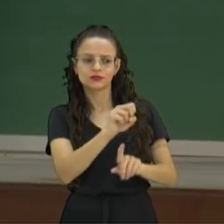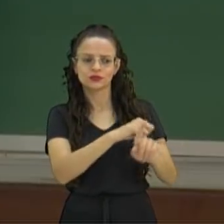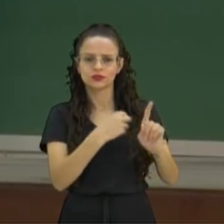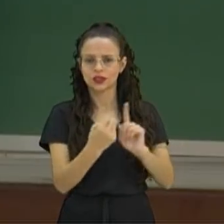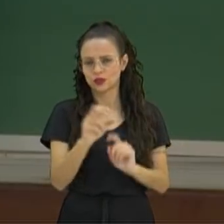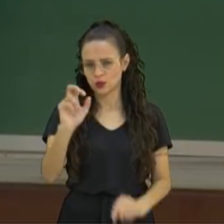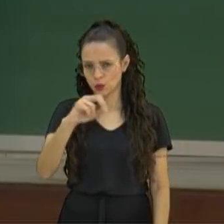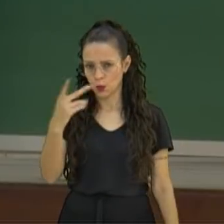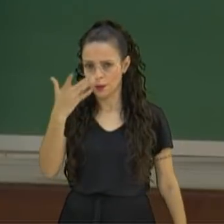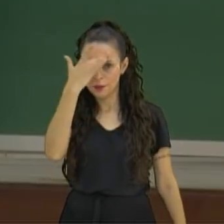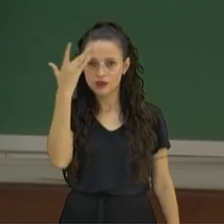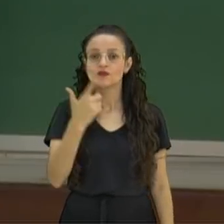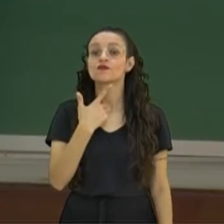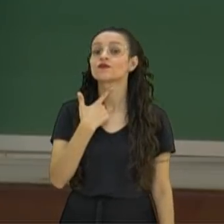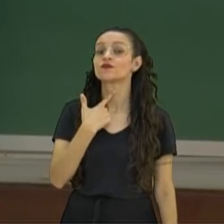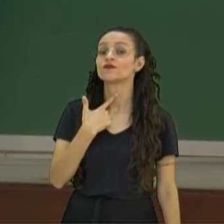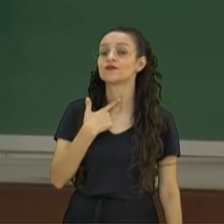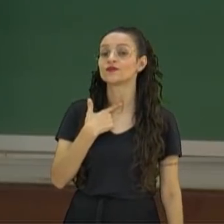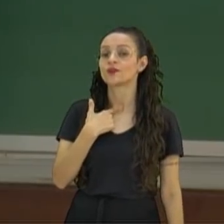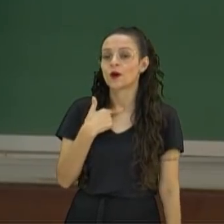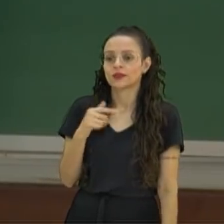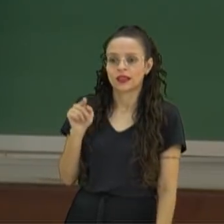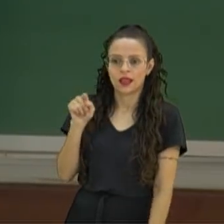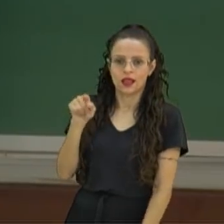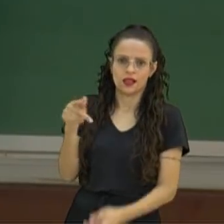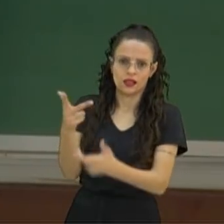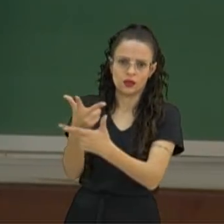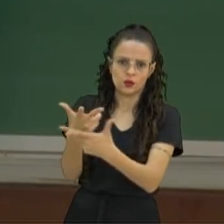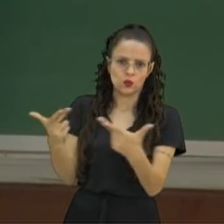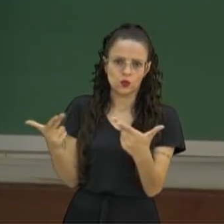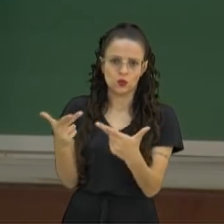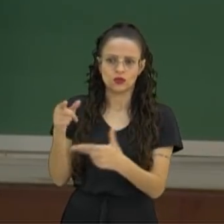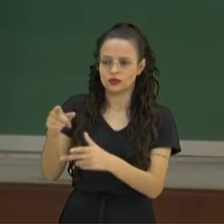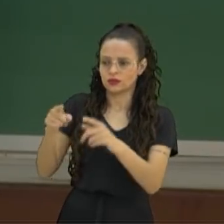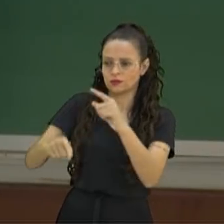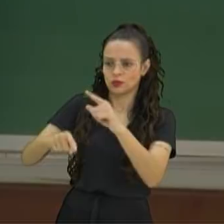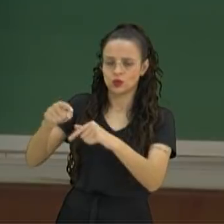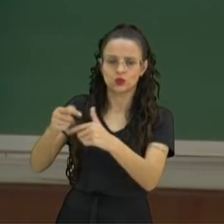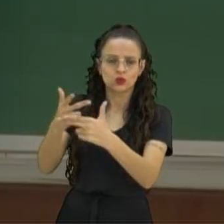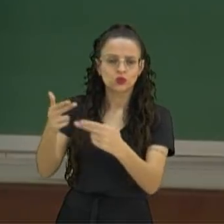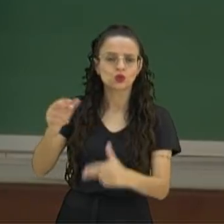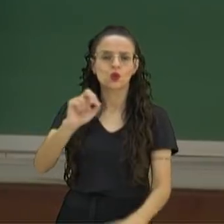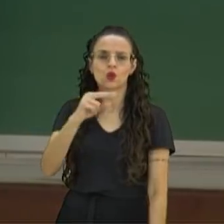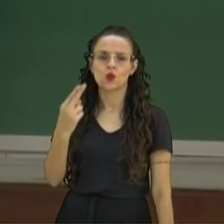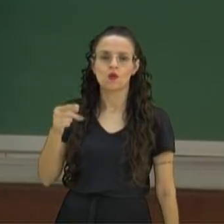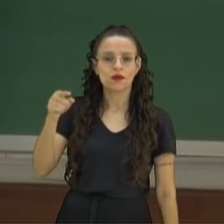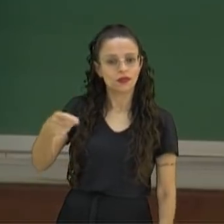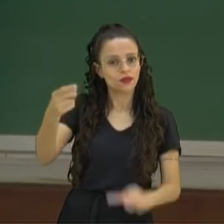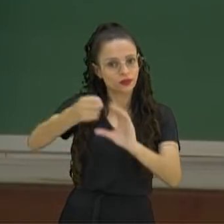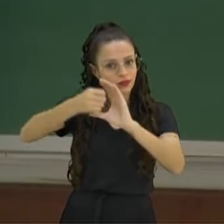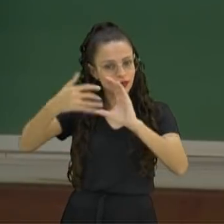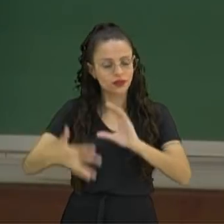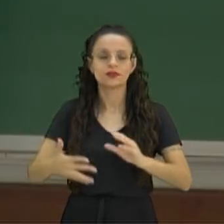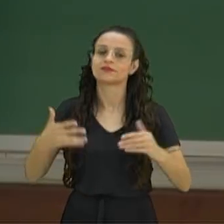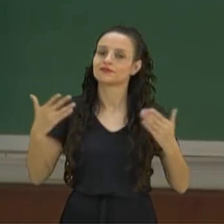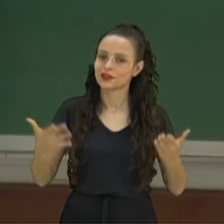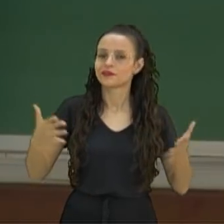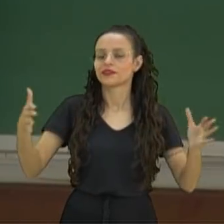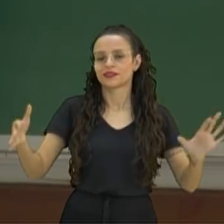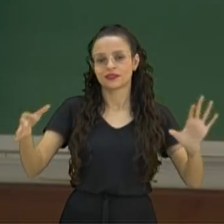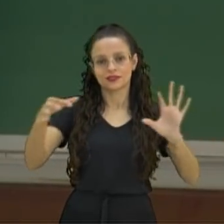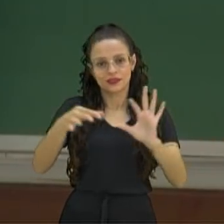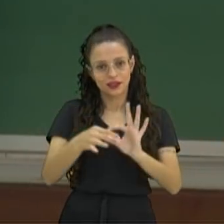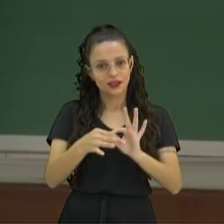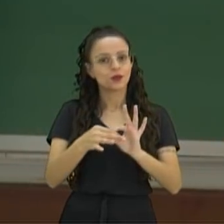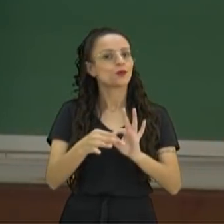sociedade deseja aquele elemento, enfim, ou aquele produto ou aquela característica, e aí então está ligado à